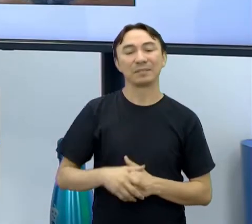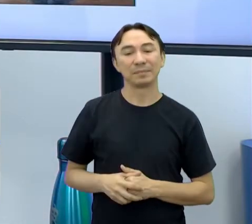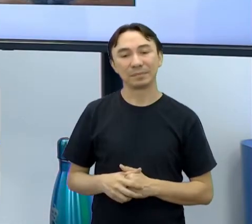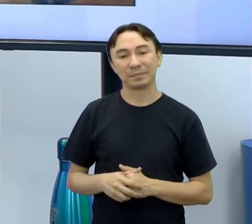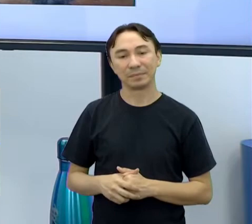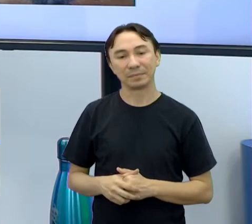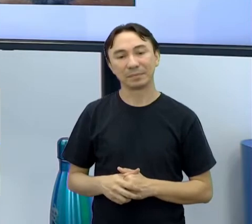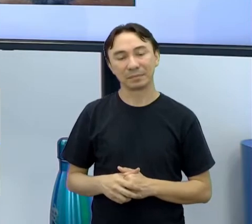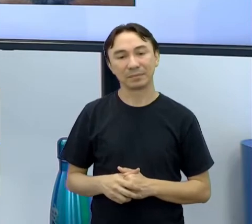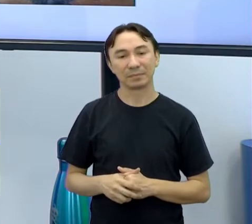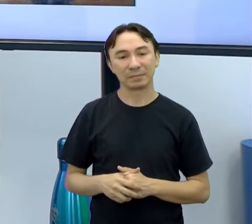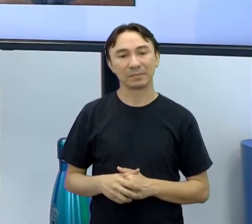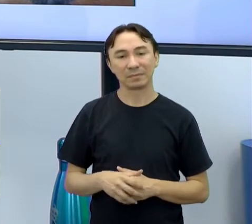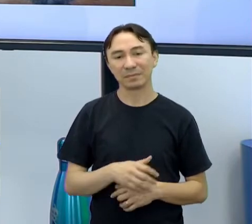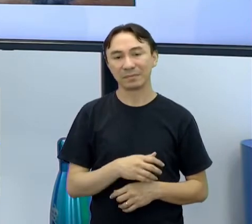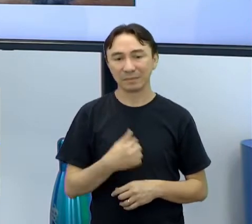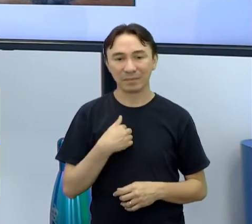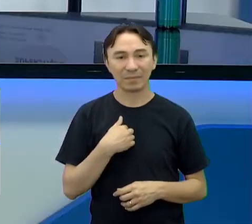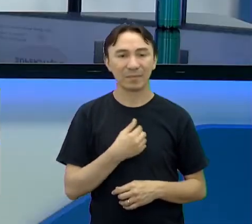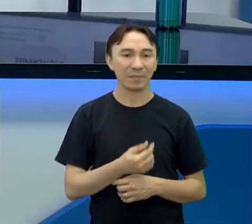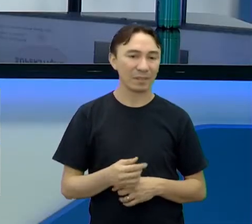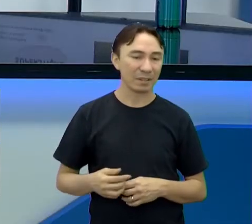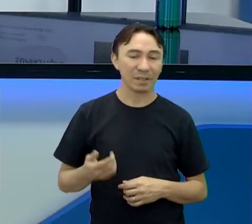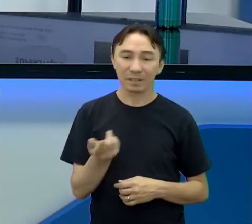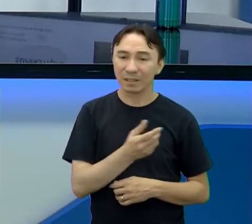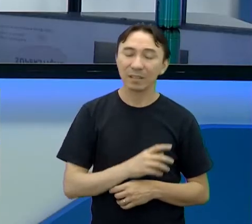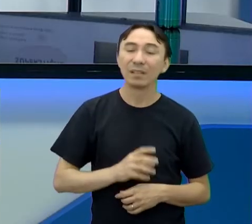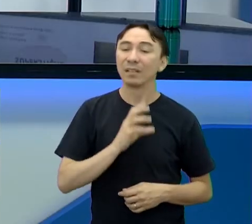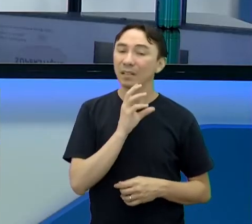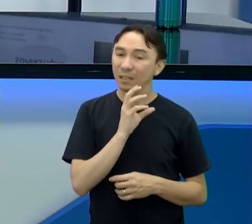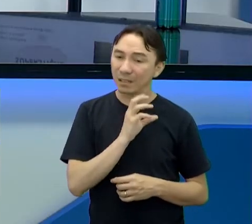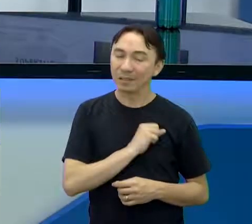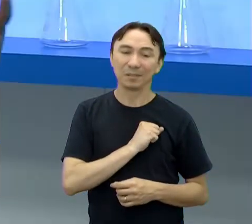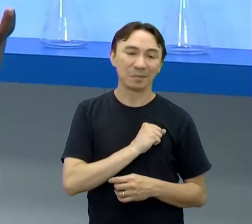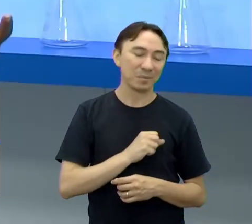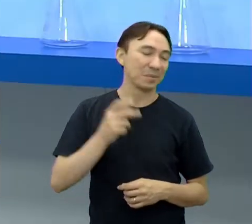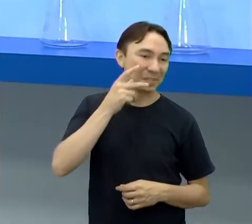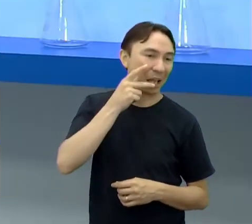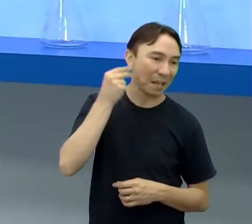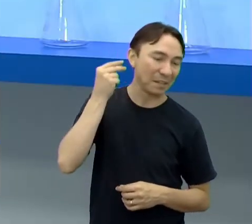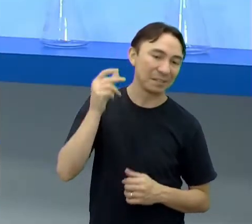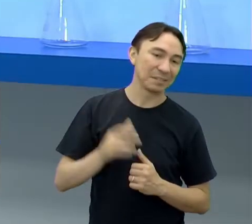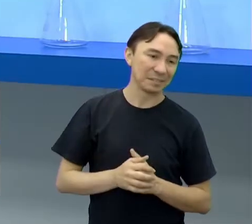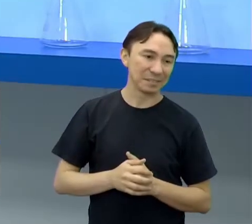Concordamos aí, porque você sabe que eu adoro, né? Eu costumo brincar que é a louca dos gatos. A louca dos